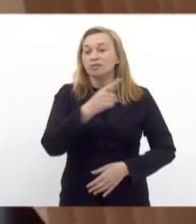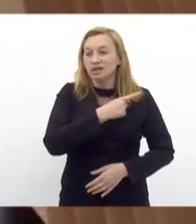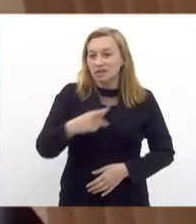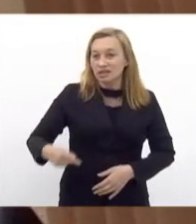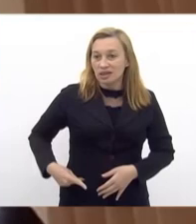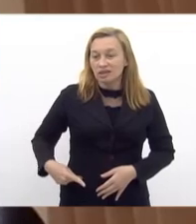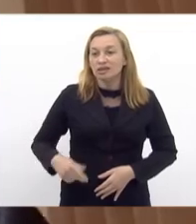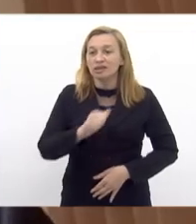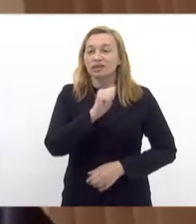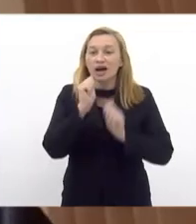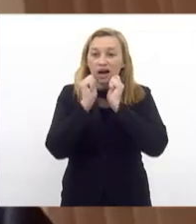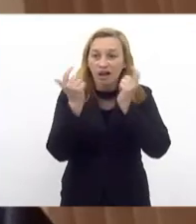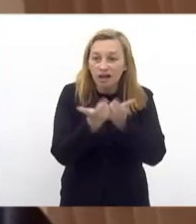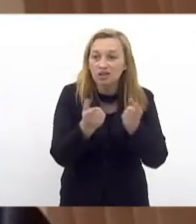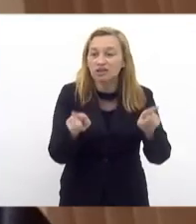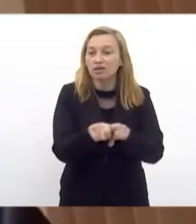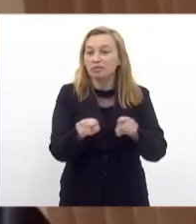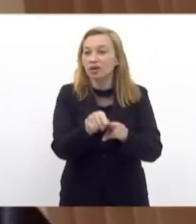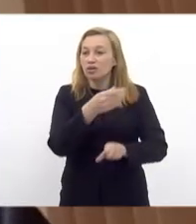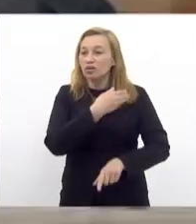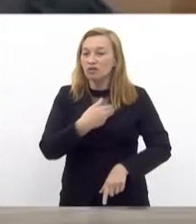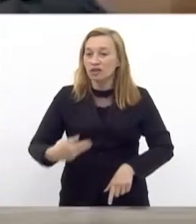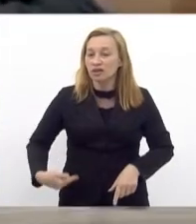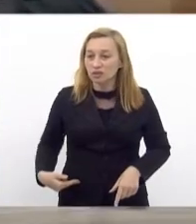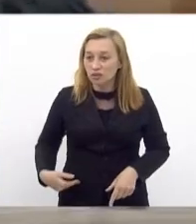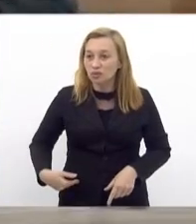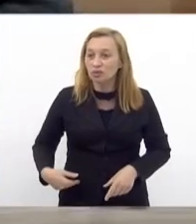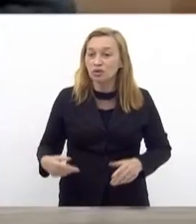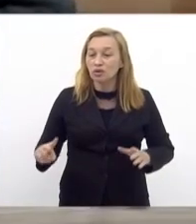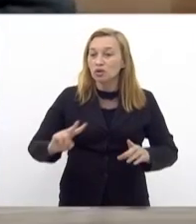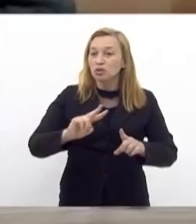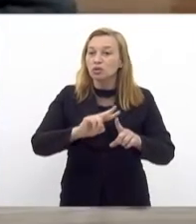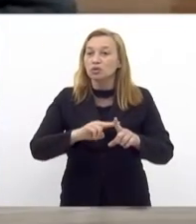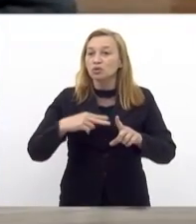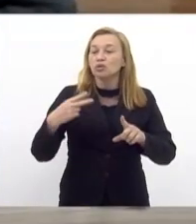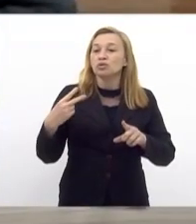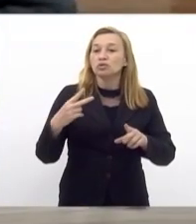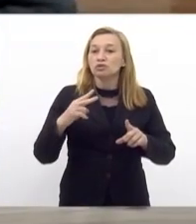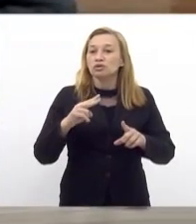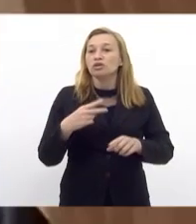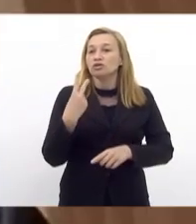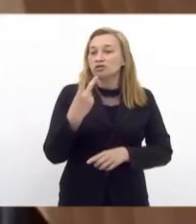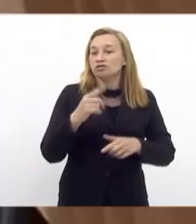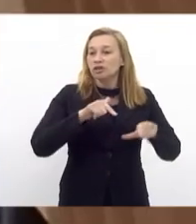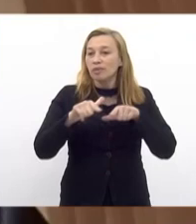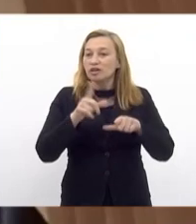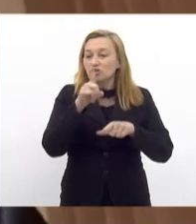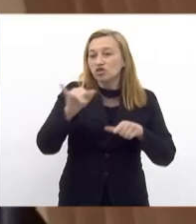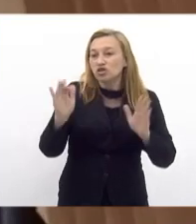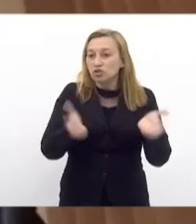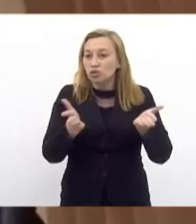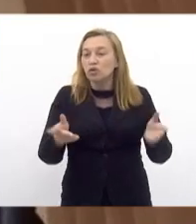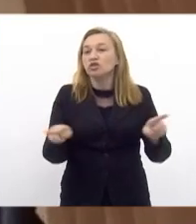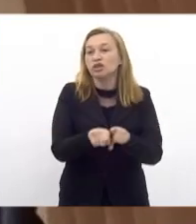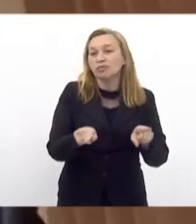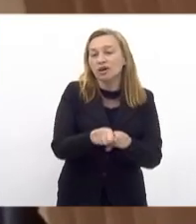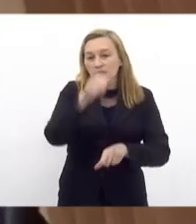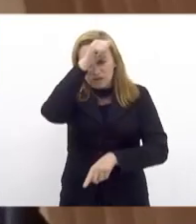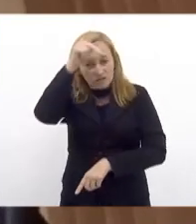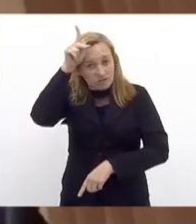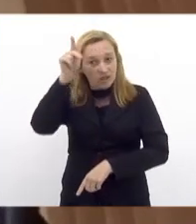exercício. Saudar essa dupla função no dia de hoje. Saudar aqui o prefeito Eduardo Paes, que tem se